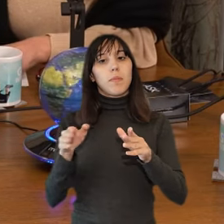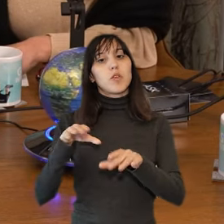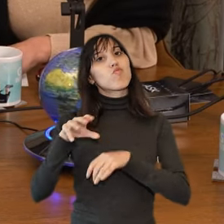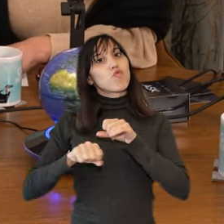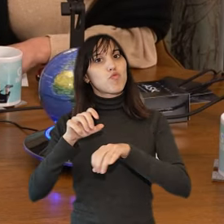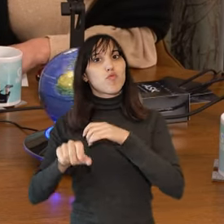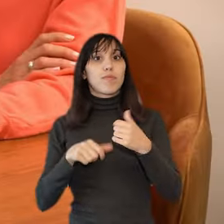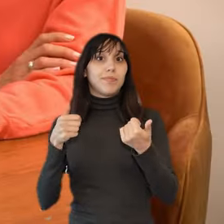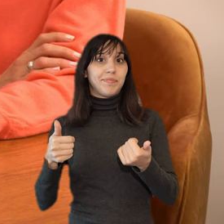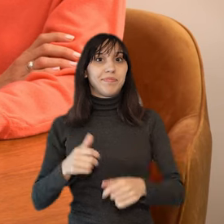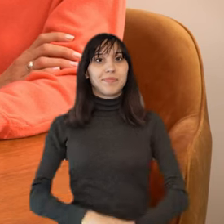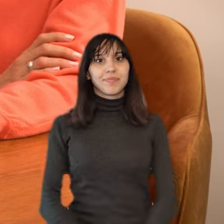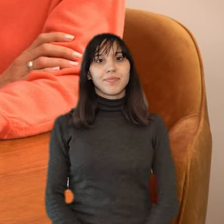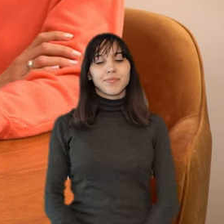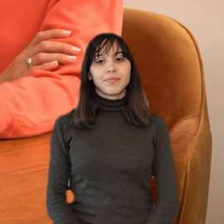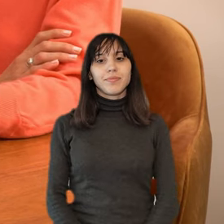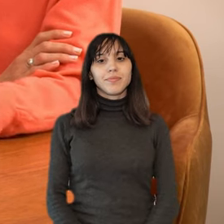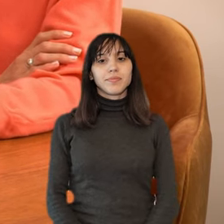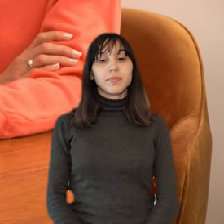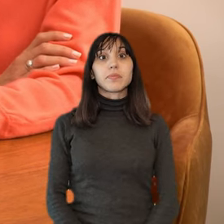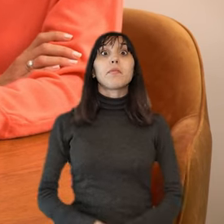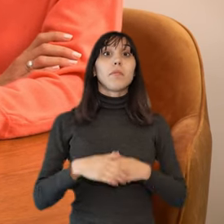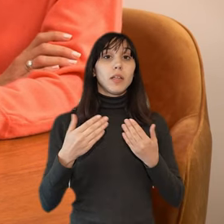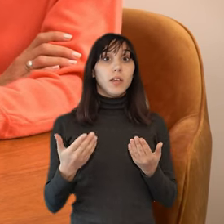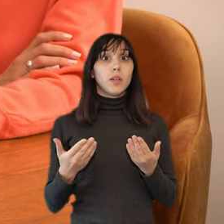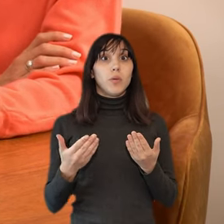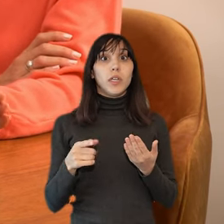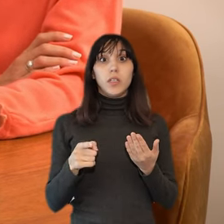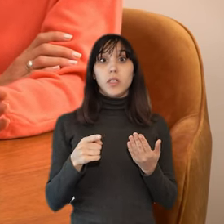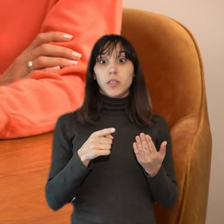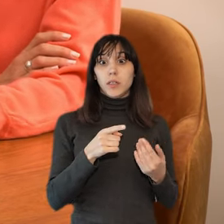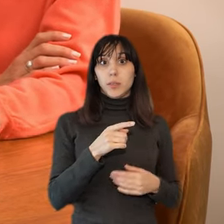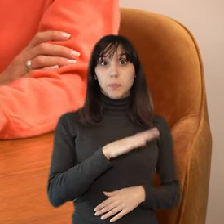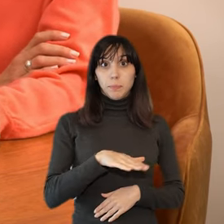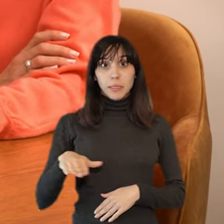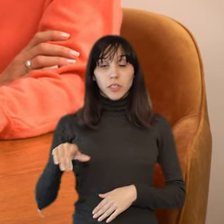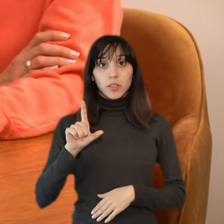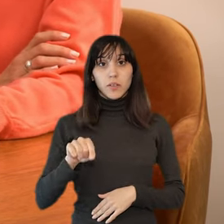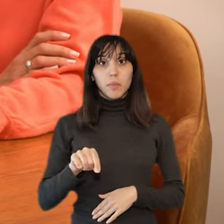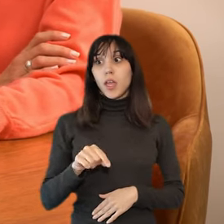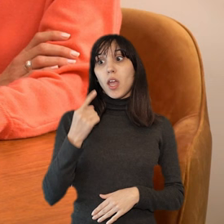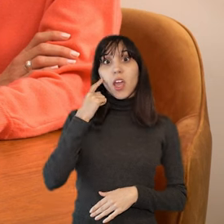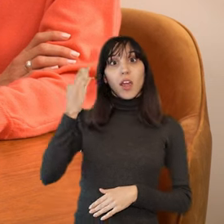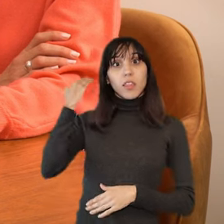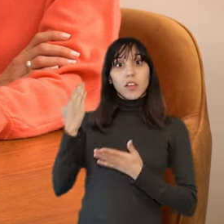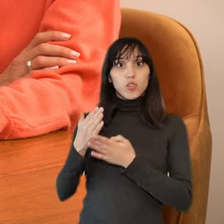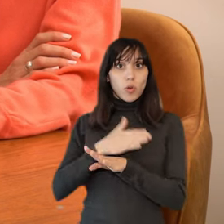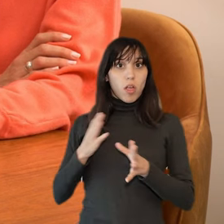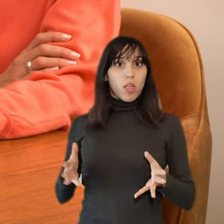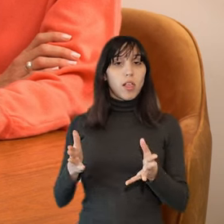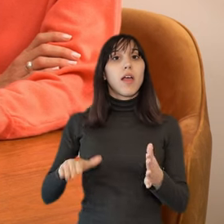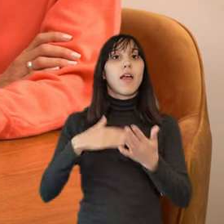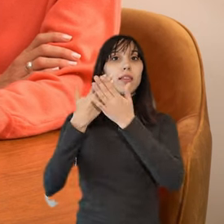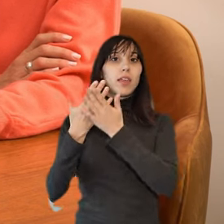acontecer com sucesso e há deidades pequeninas não como é que é partir é desde pré-escolar ao 12º ano